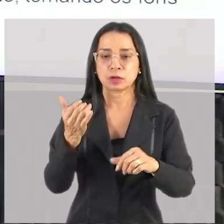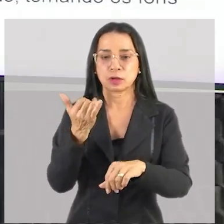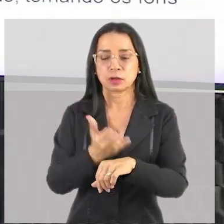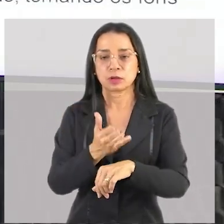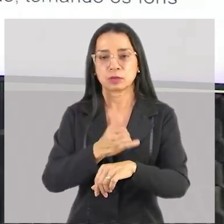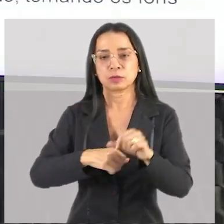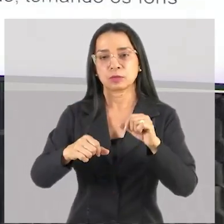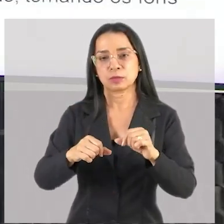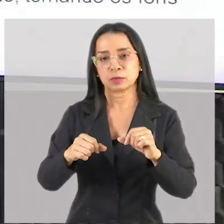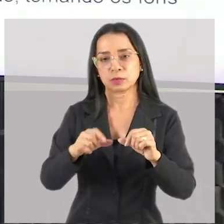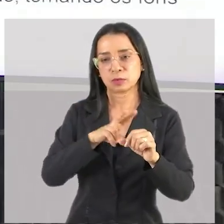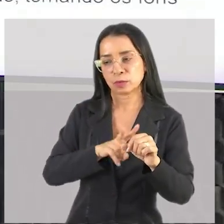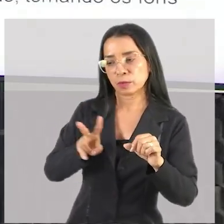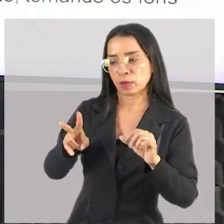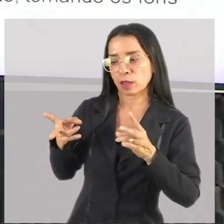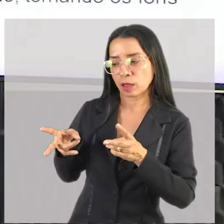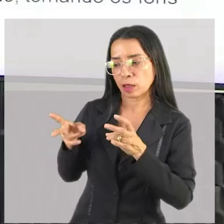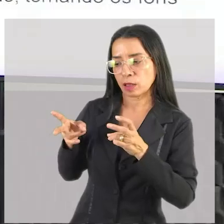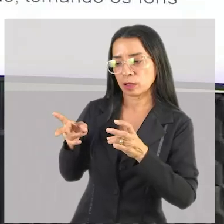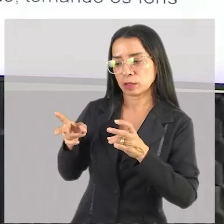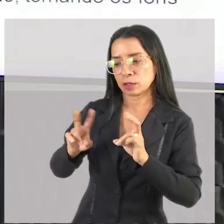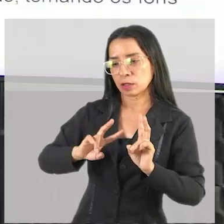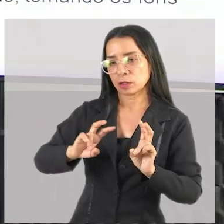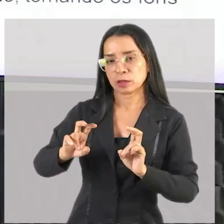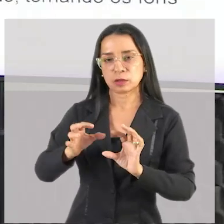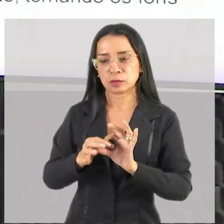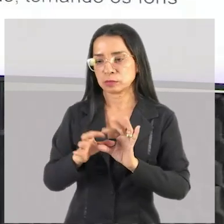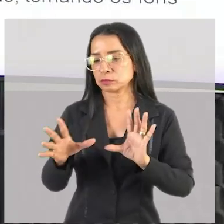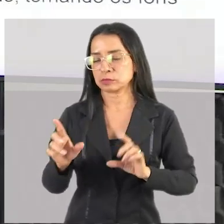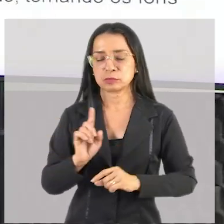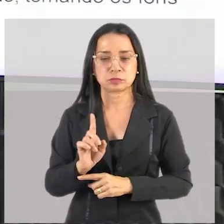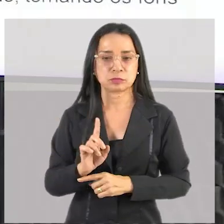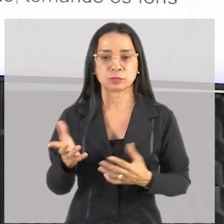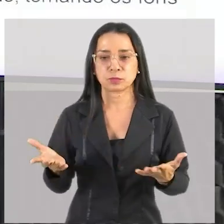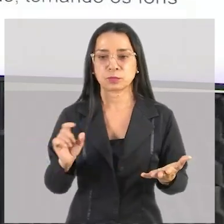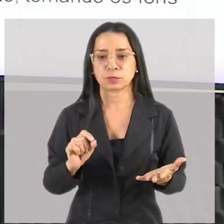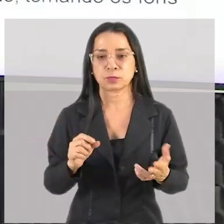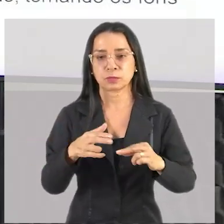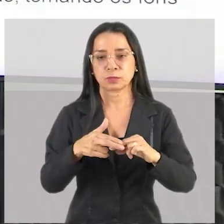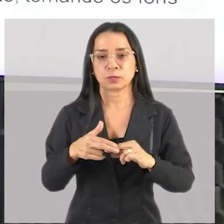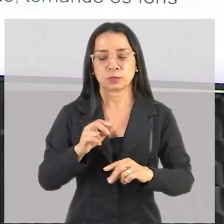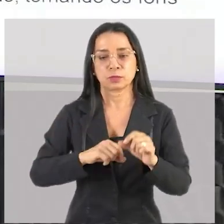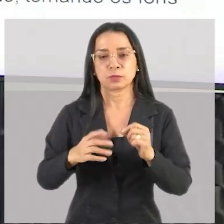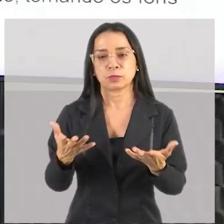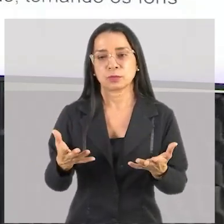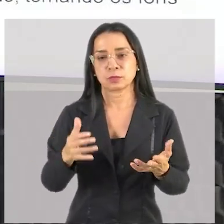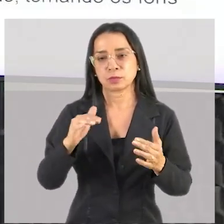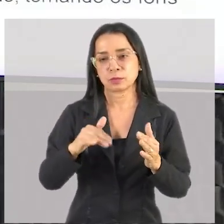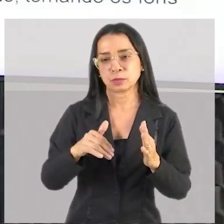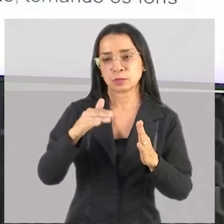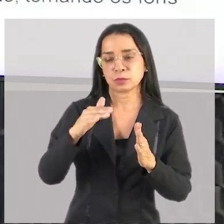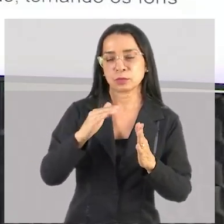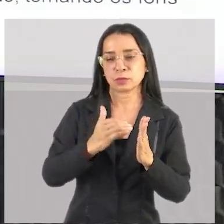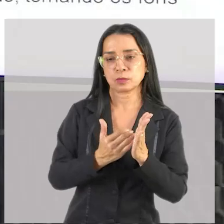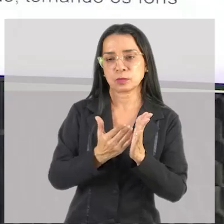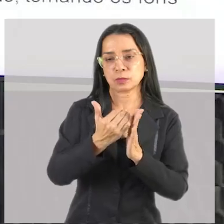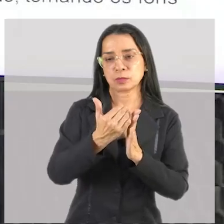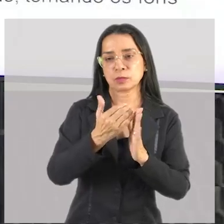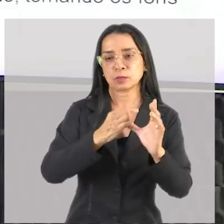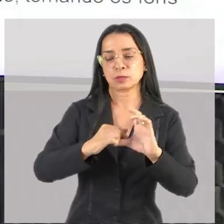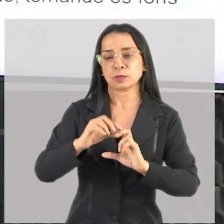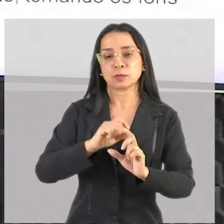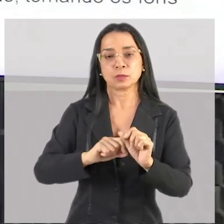olha a hidroxila, se junta. Ou seja, não está mais disponível. Entendeu? Então, por isso que o aumento da